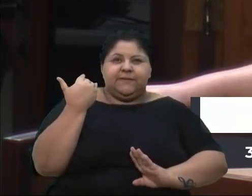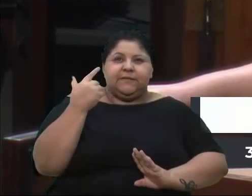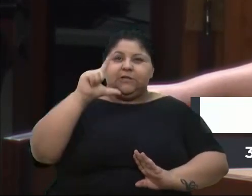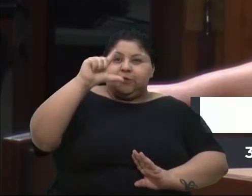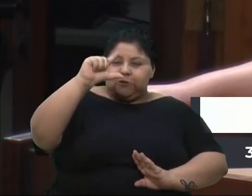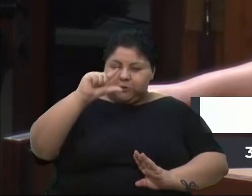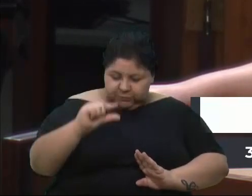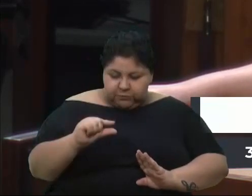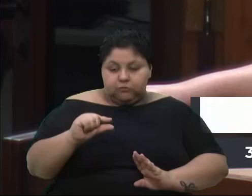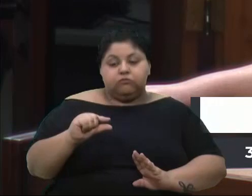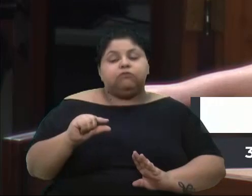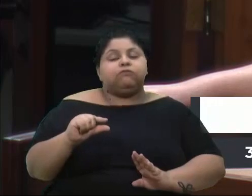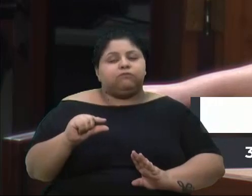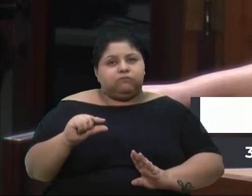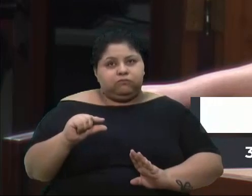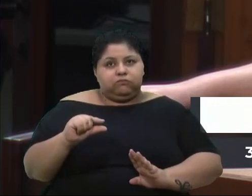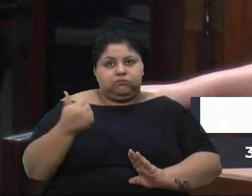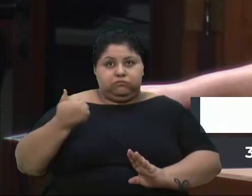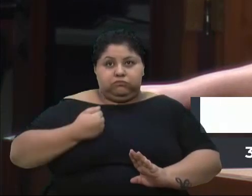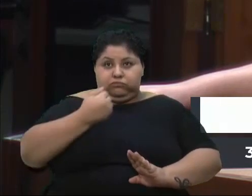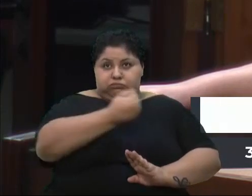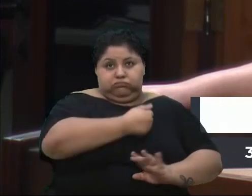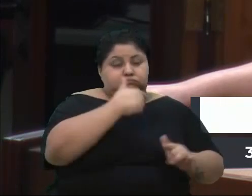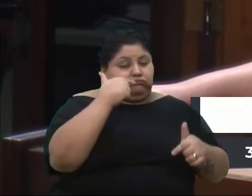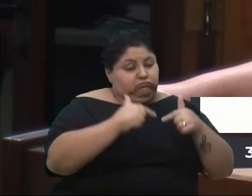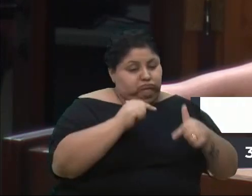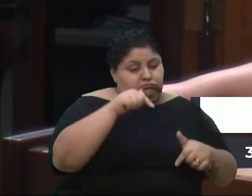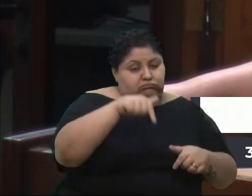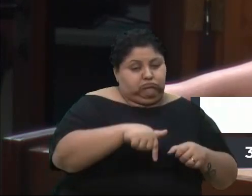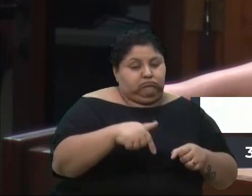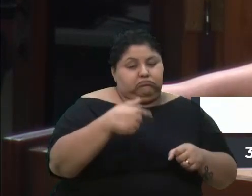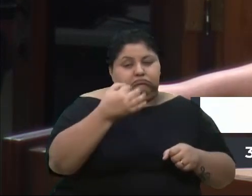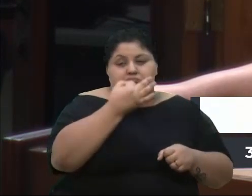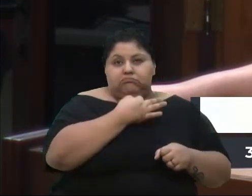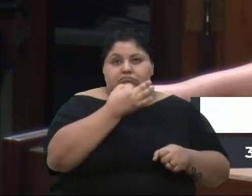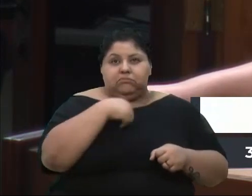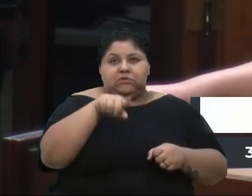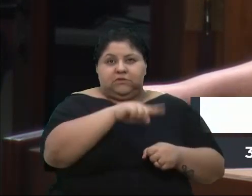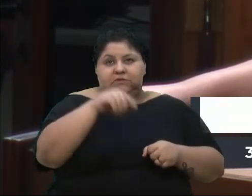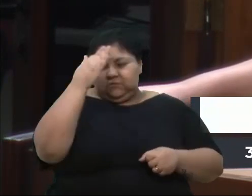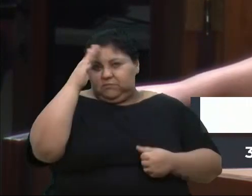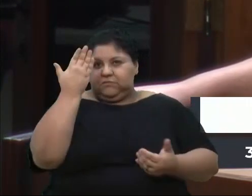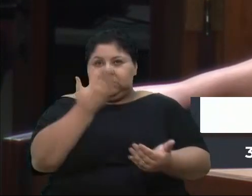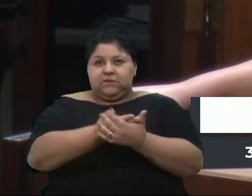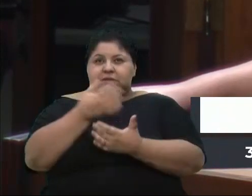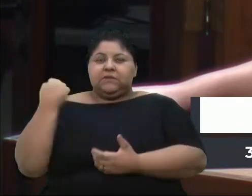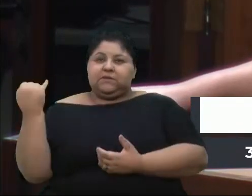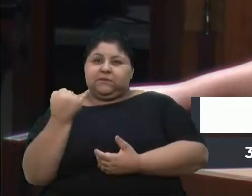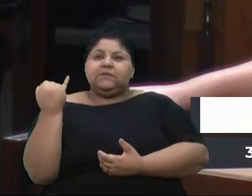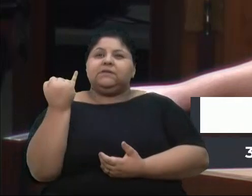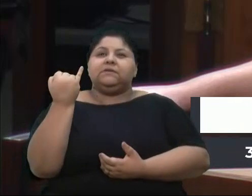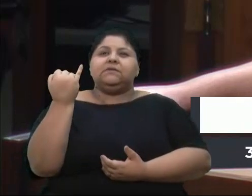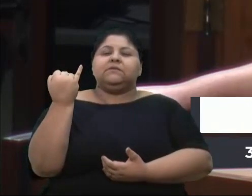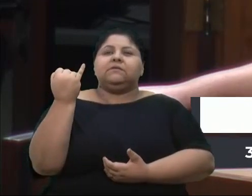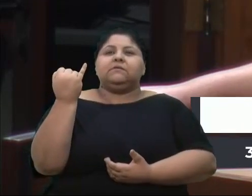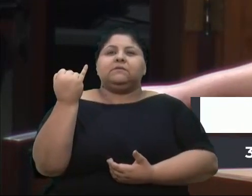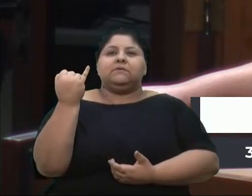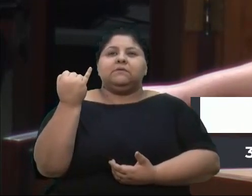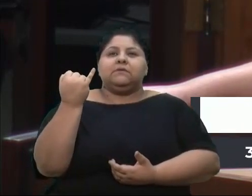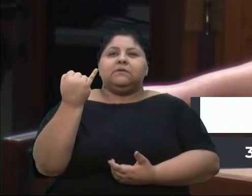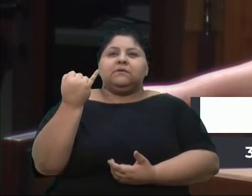e muito o número desses serviços em Caxias do Sul. A gente acredita na importância